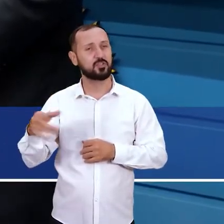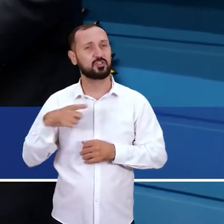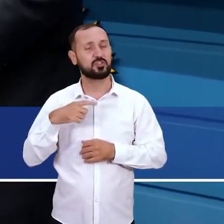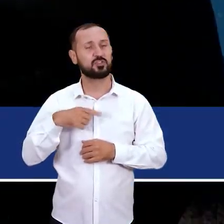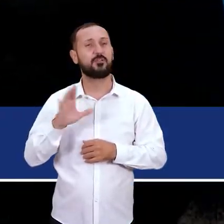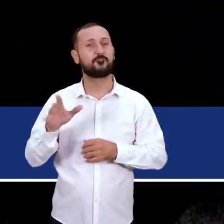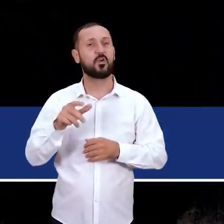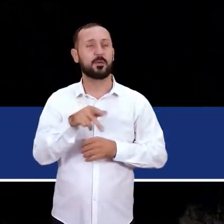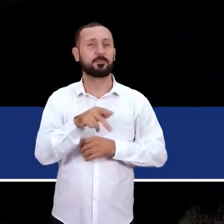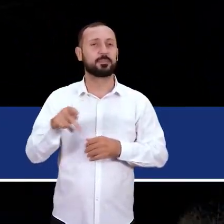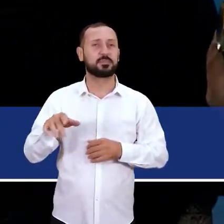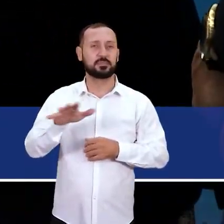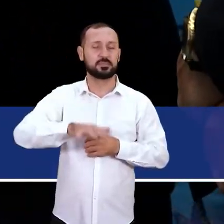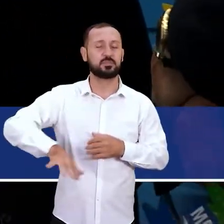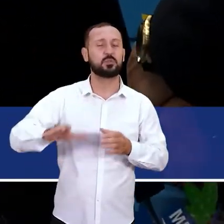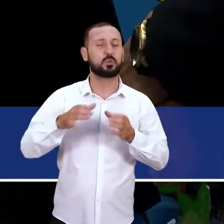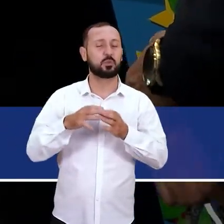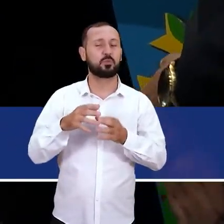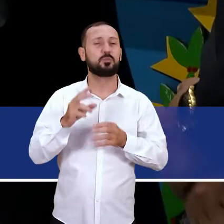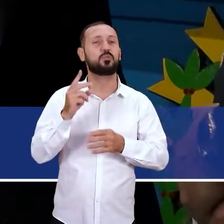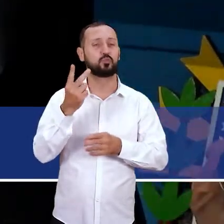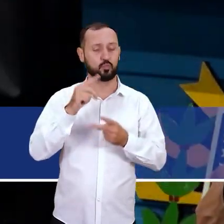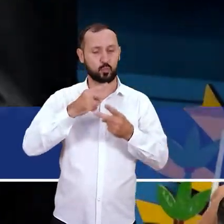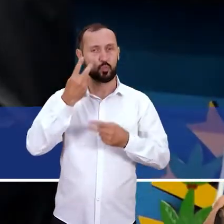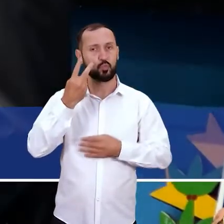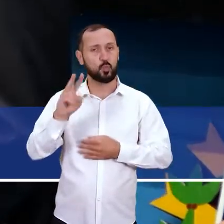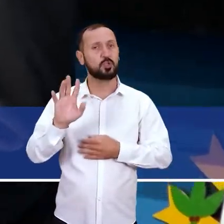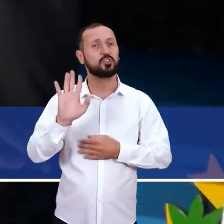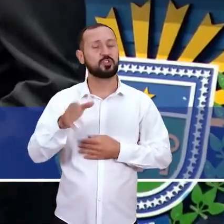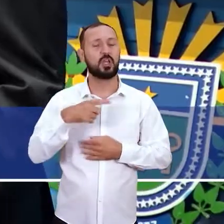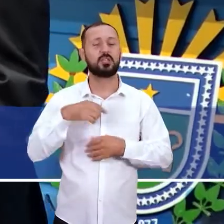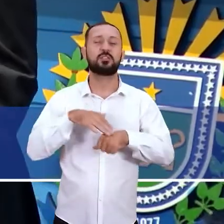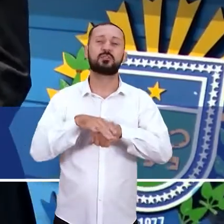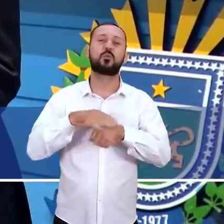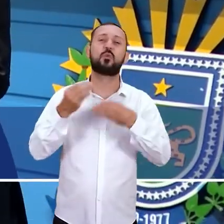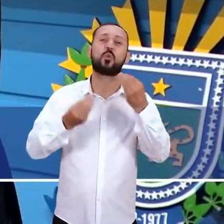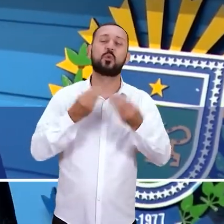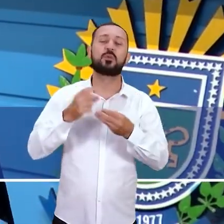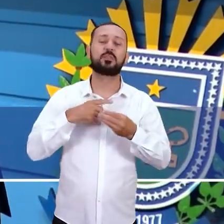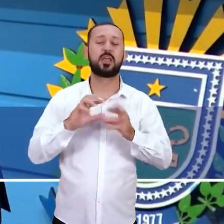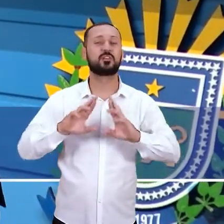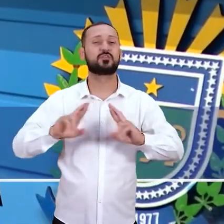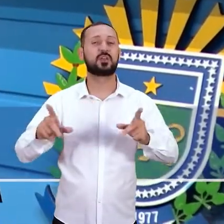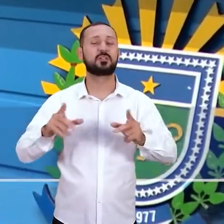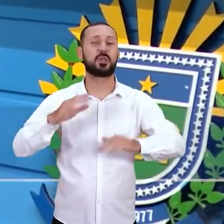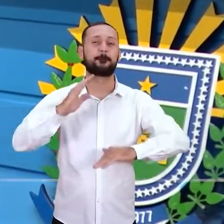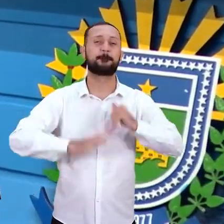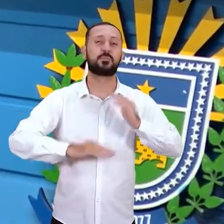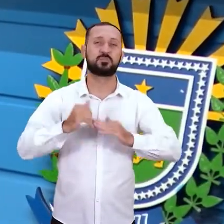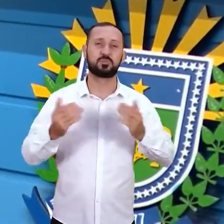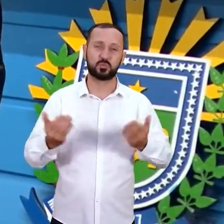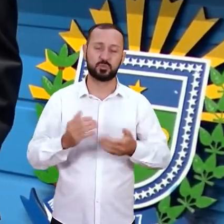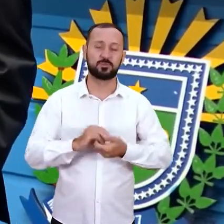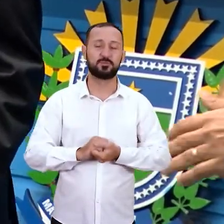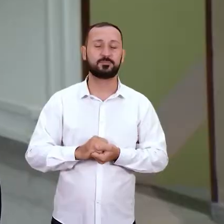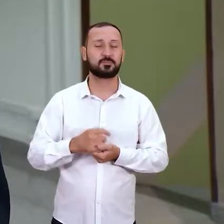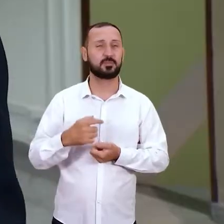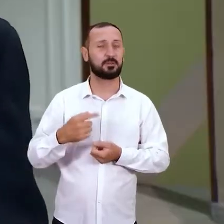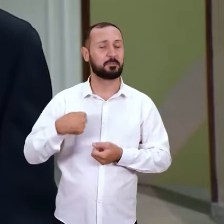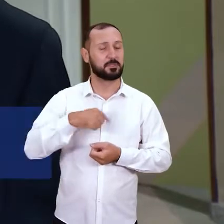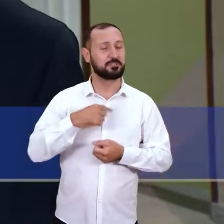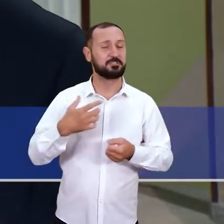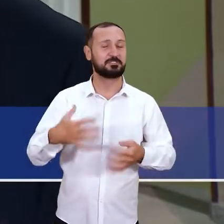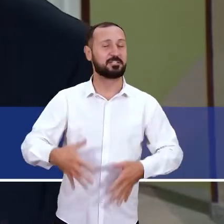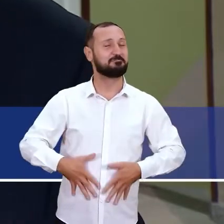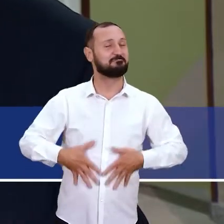de Larissa, que presidiu a associação de classe por 2 vezes. Eles falaram sobre os diferenciais que a profissão oferece.